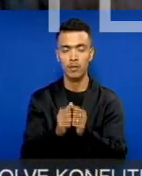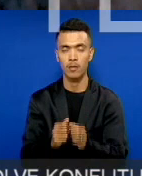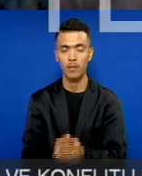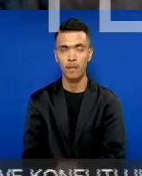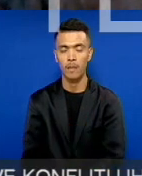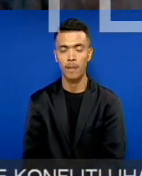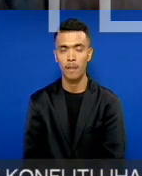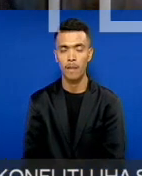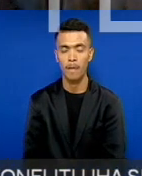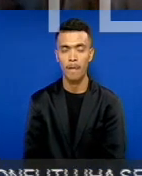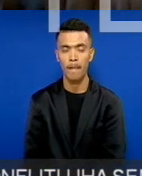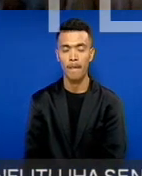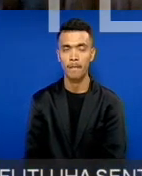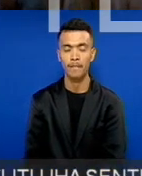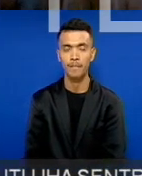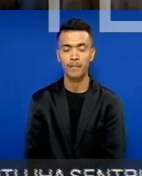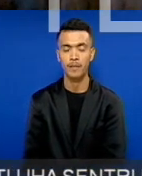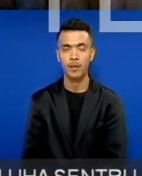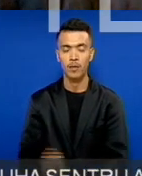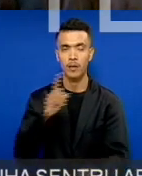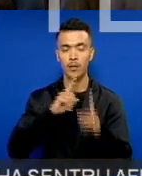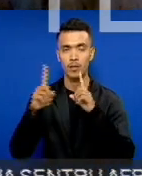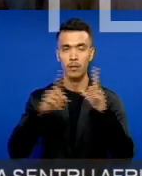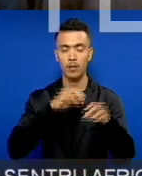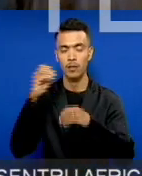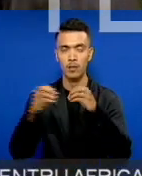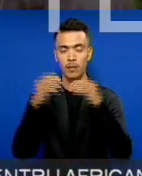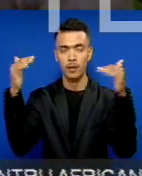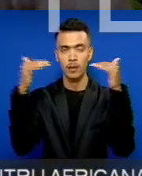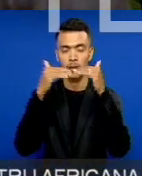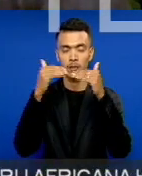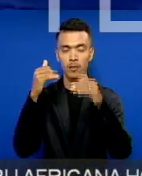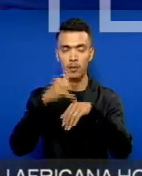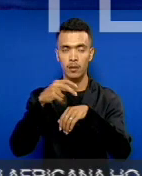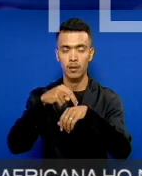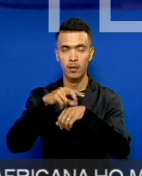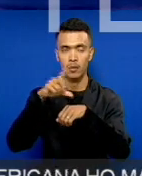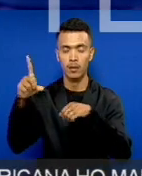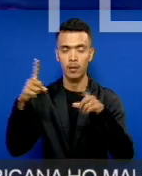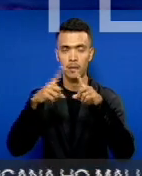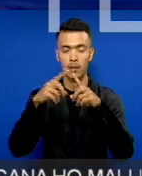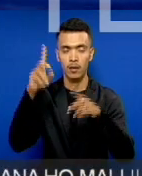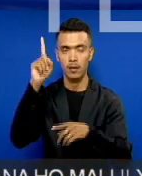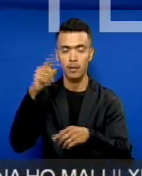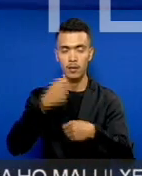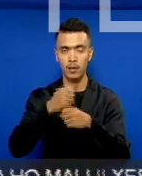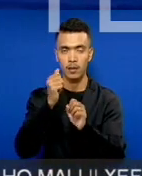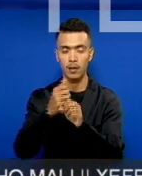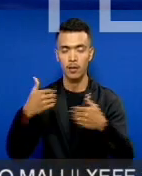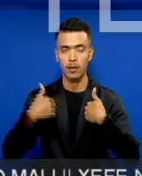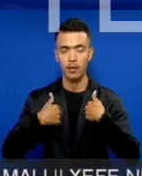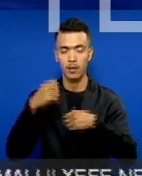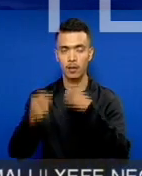Pro-Reitor na estrutura Universidade Dili, Rodiculia Conabá Conferência Internacional, Badala Lima, Nebese Alau e Atinari